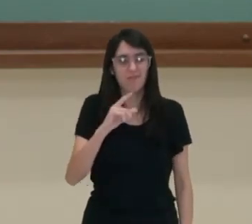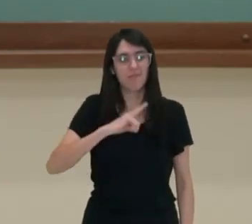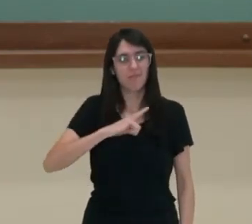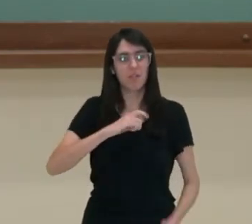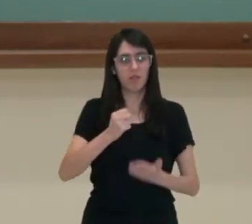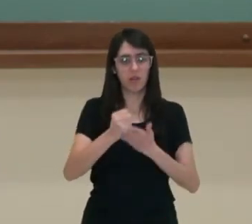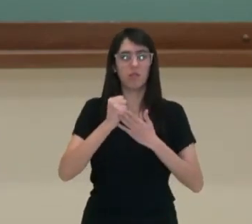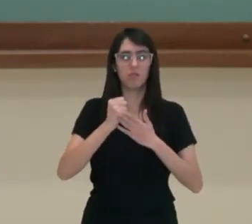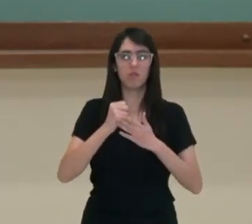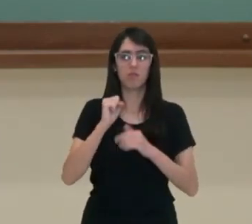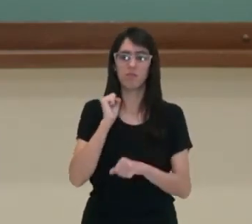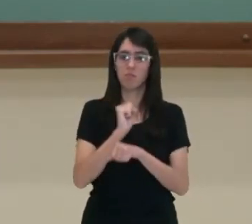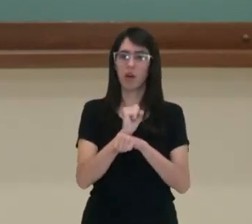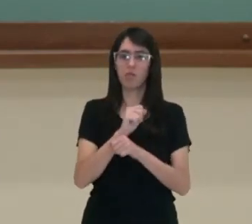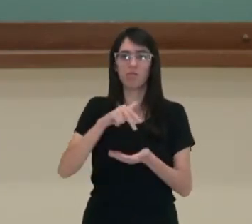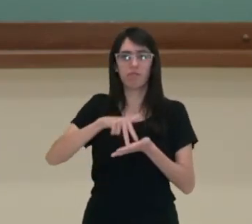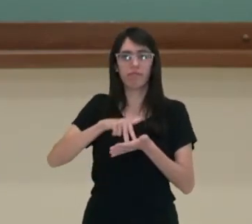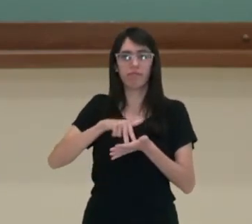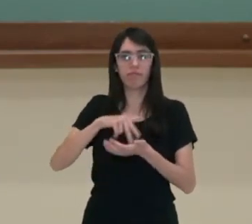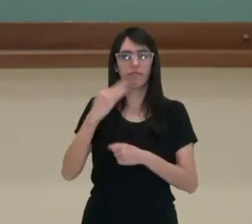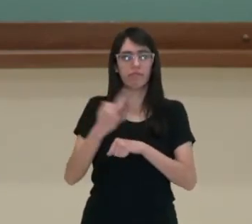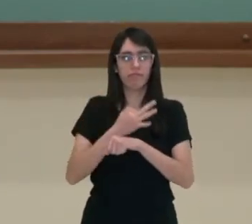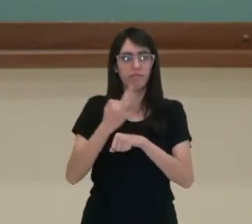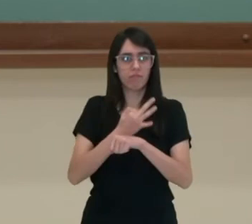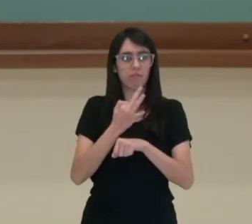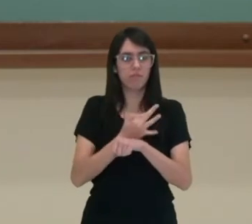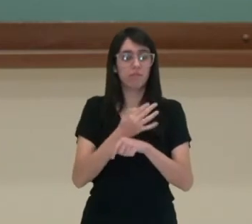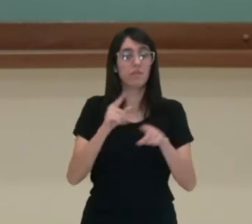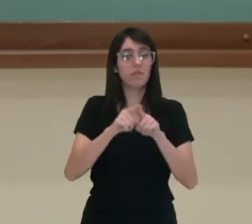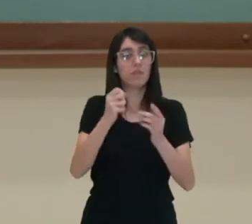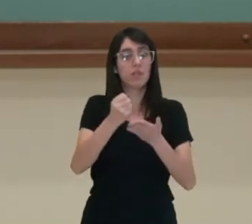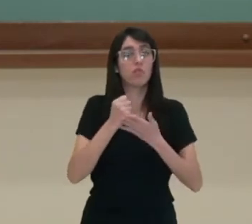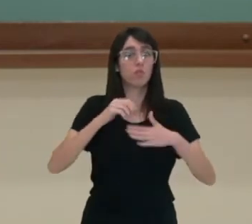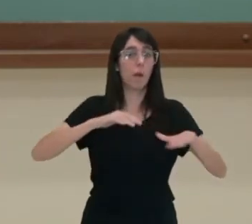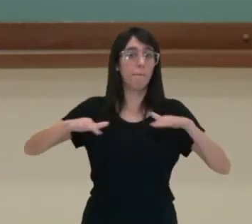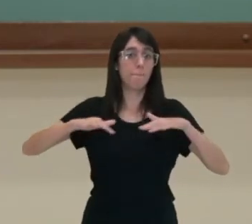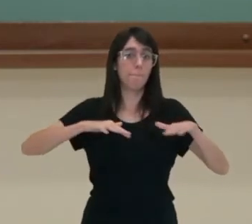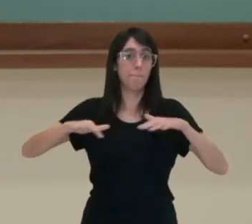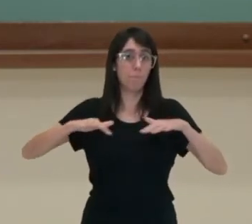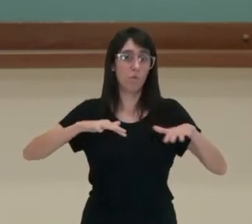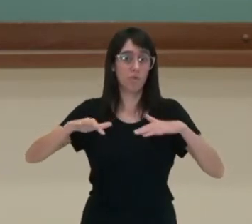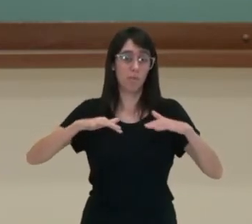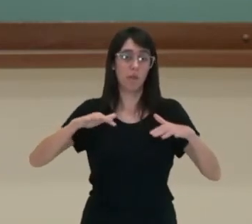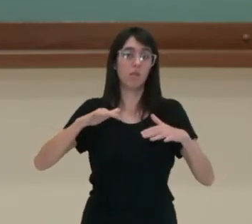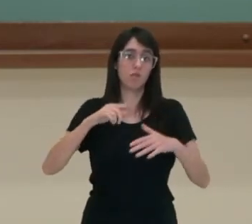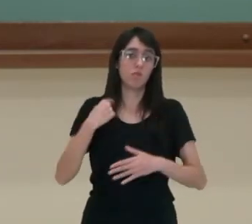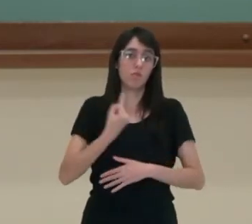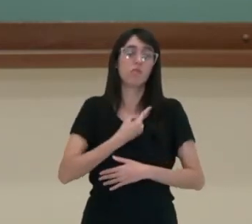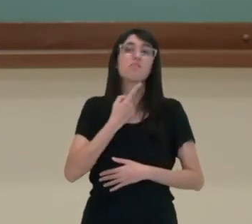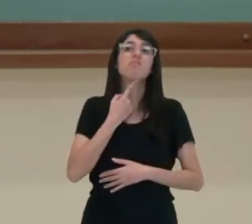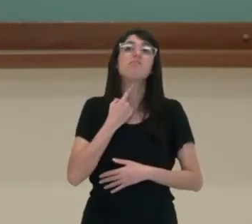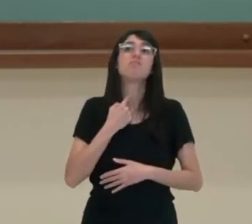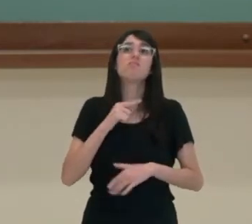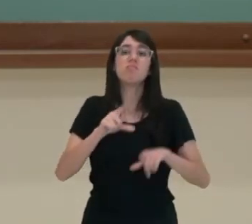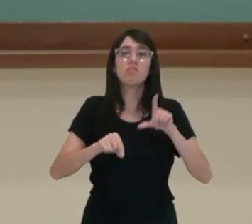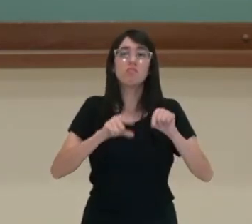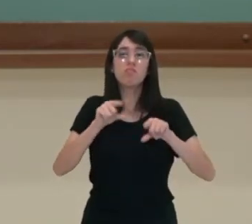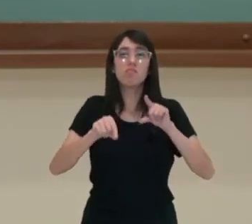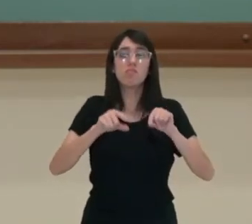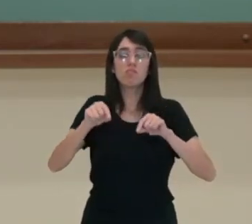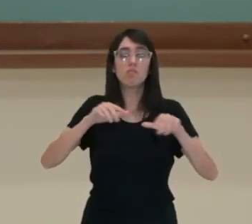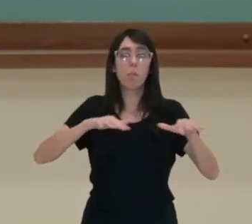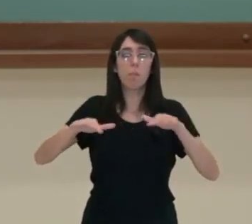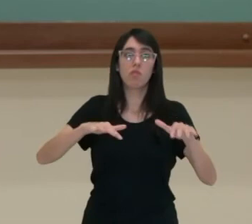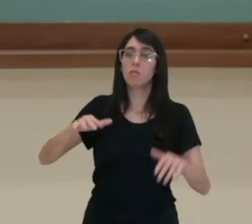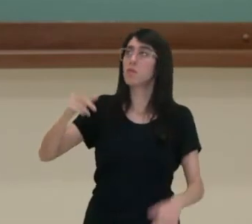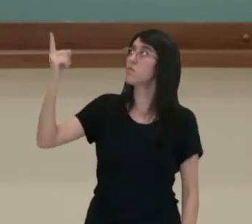corpo, né? Ele também é responsável pela realização dos movimentos, né? Os movimentos voluntários. Então, olhando na imagem ali, vocês